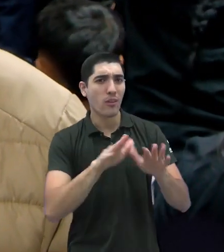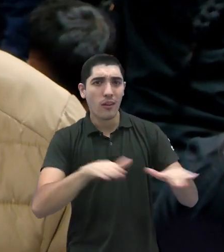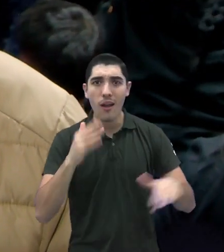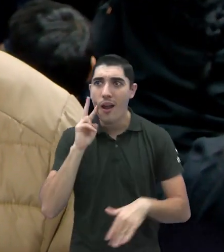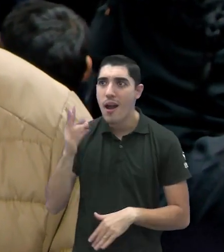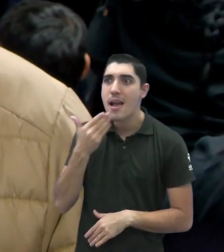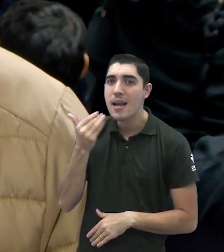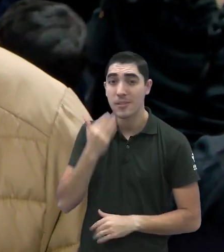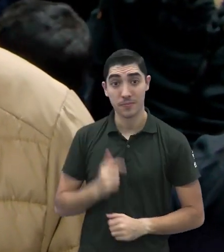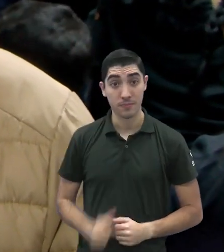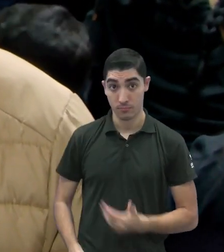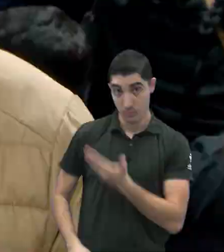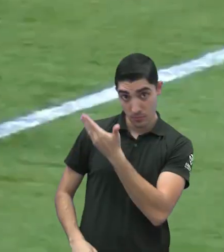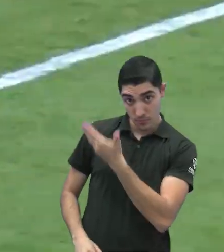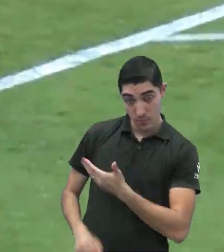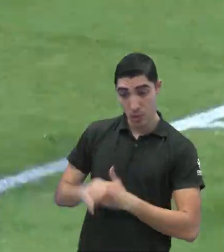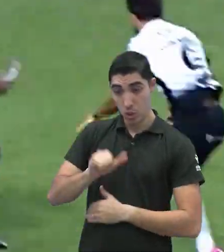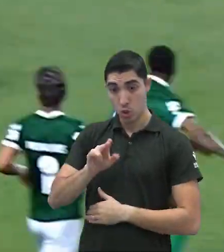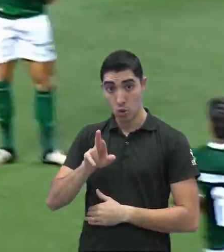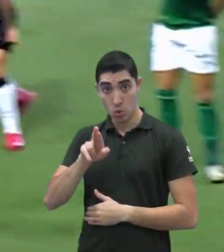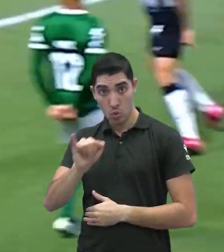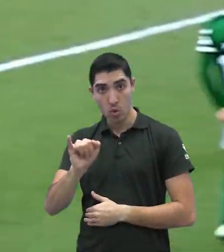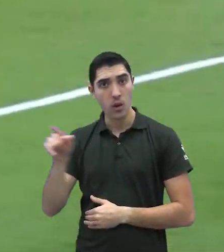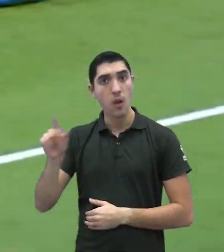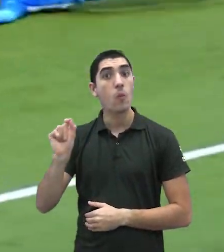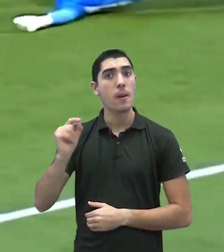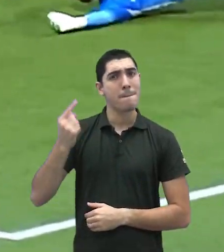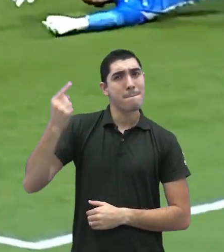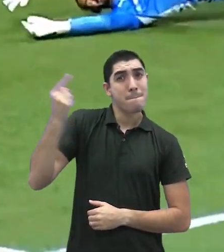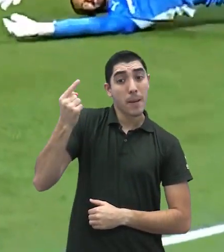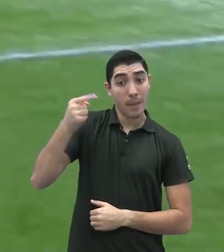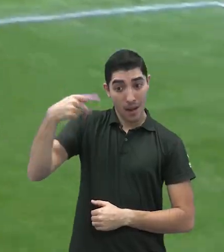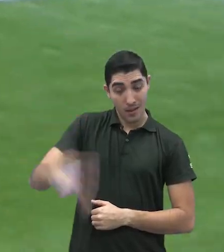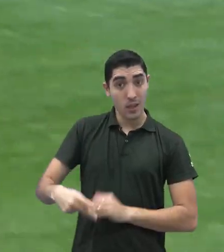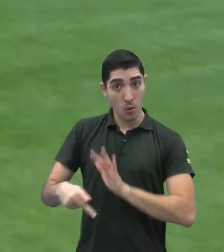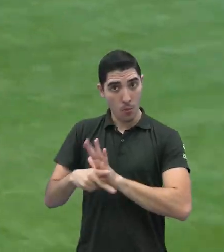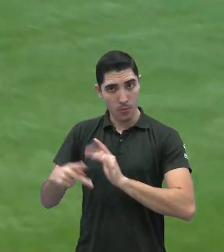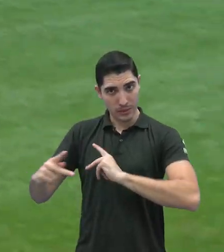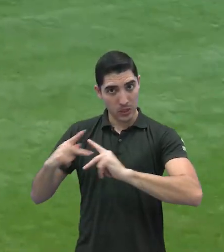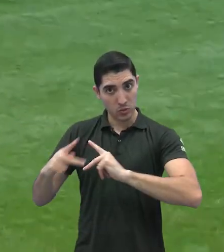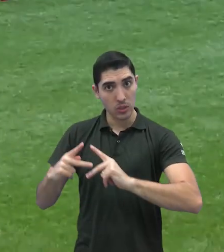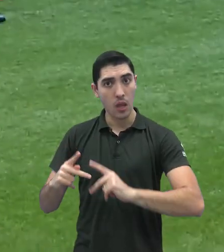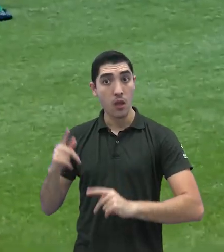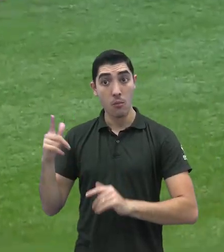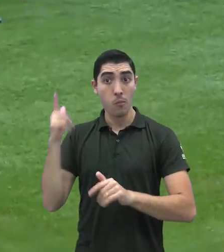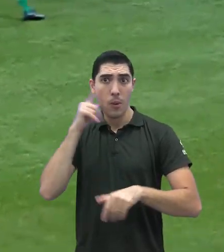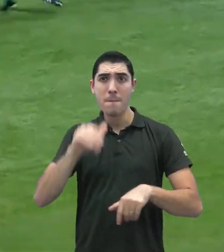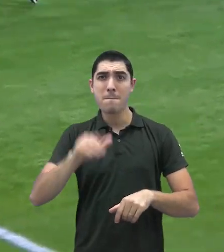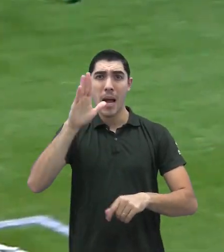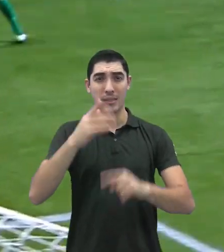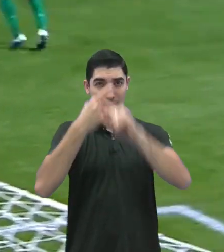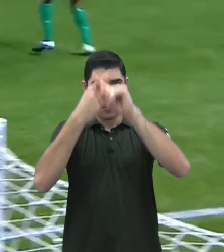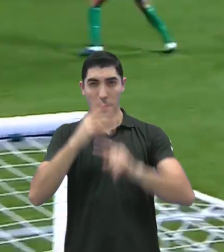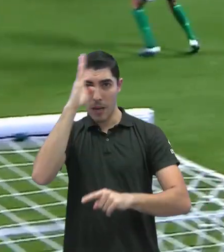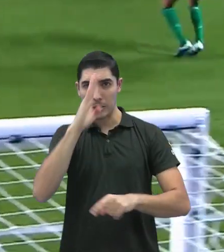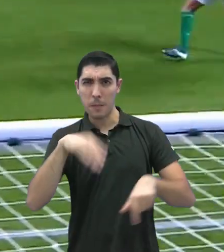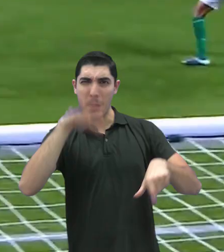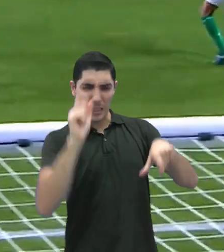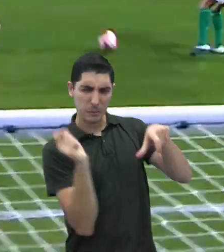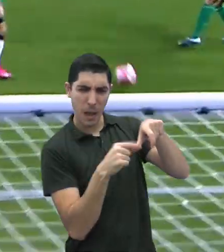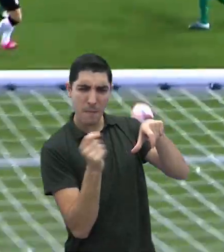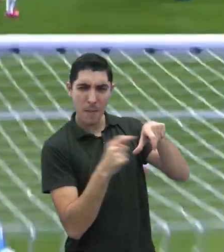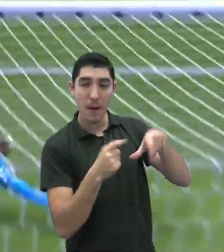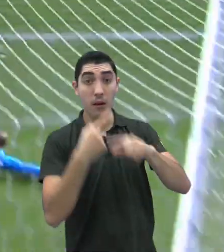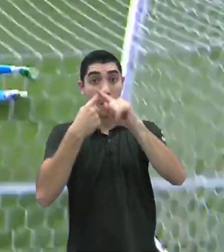crianças que nós temos aqui na cidade. O atacante Yuri Alberto é o primeiro jogador de São José dos Campos a se tornar artilheiro do